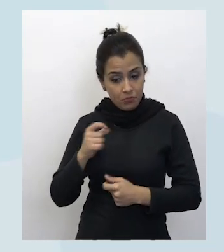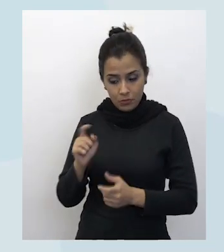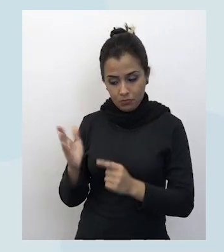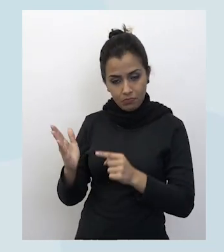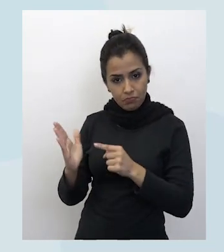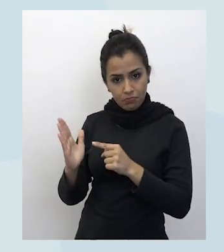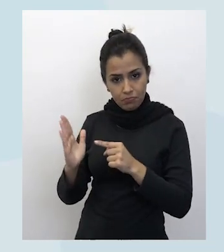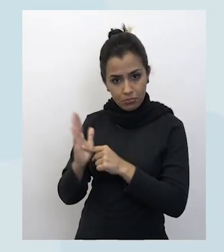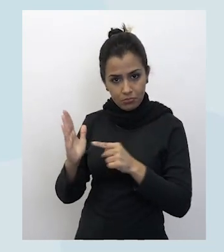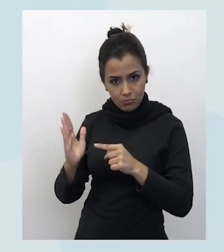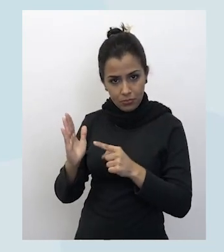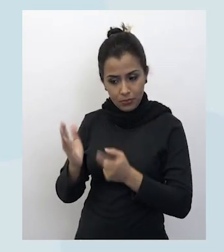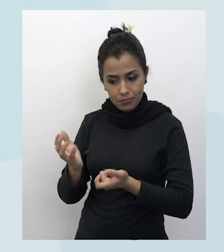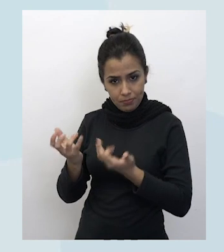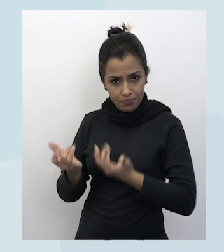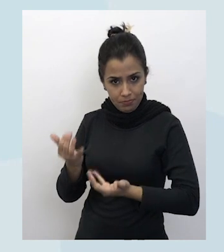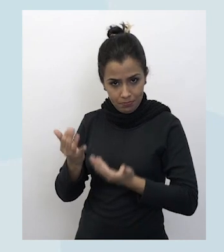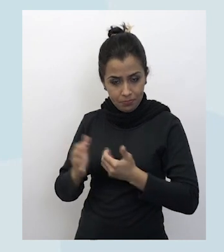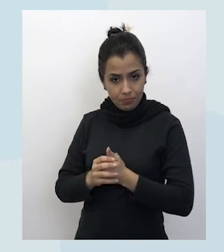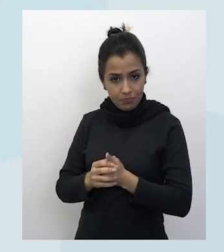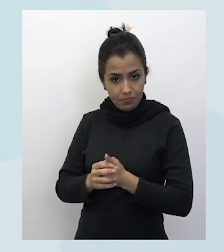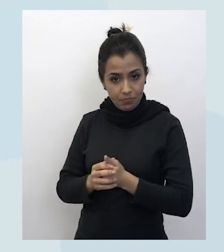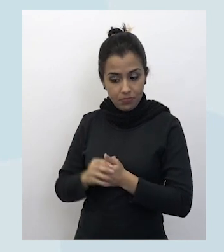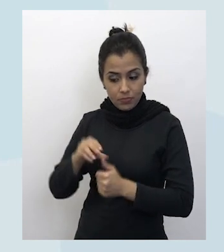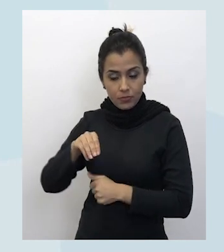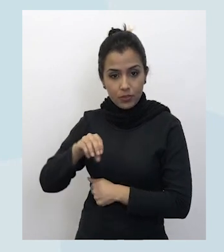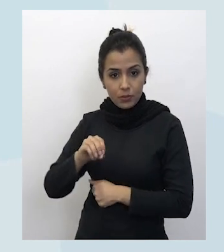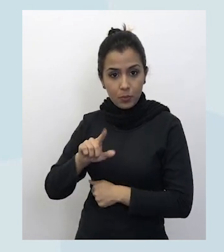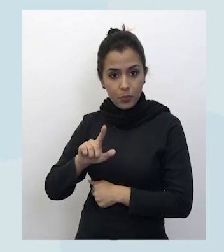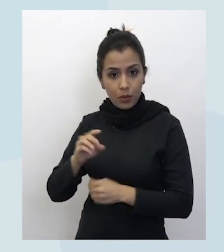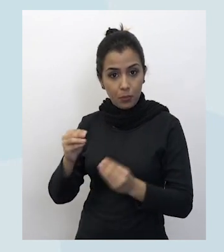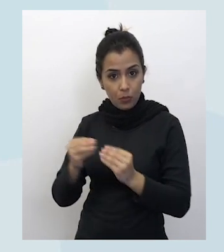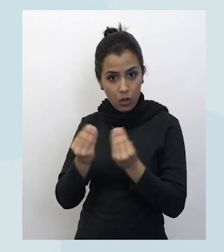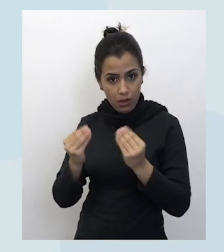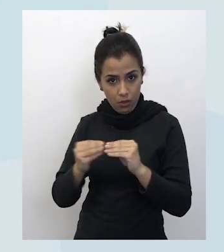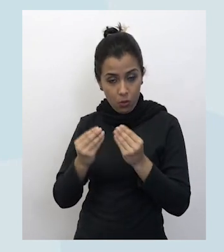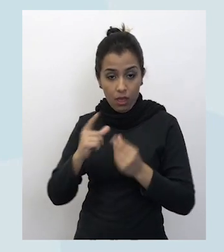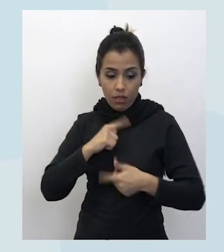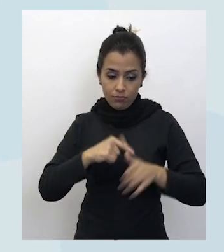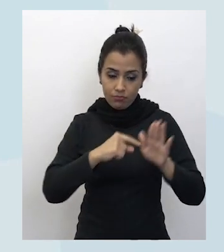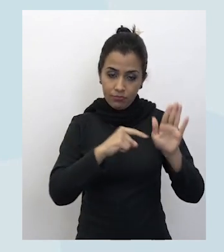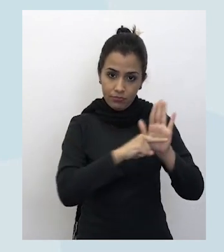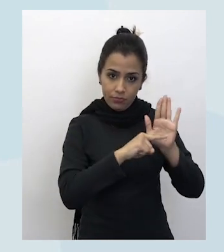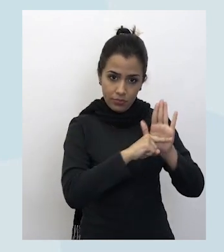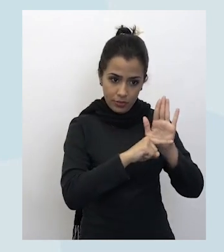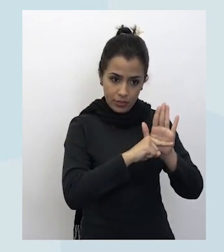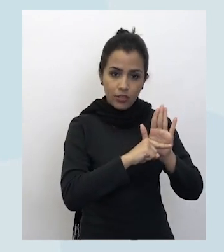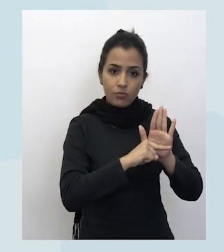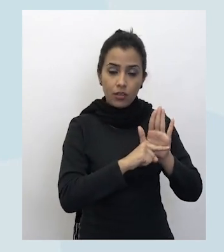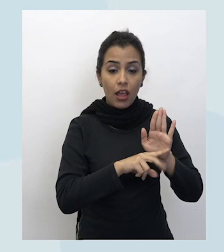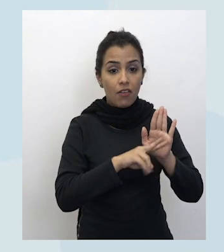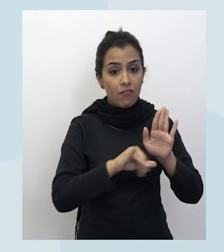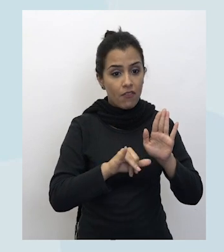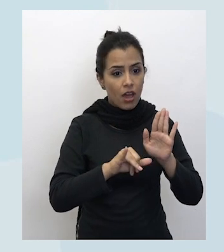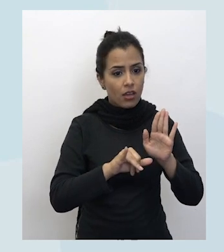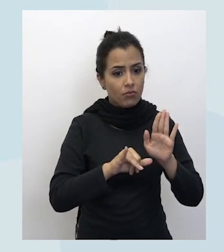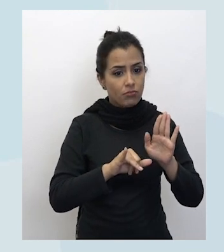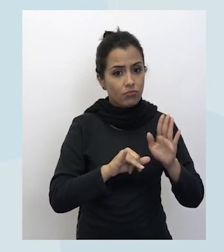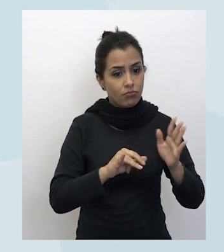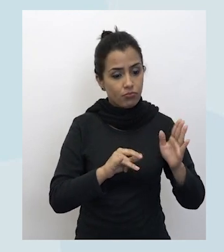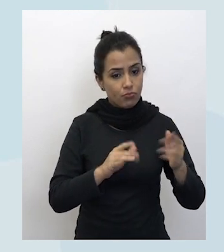e a molécula tem carga negativa, ela vai correr em direção à